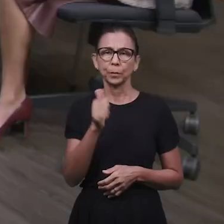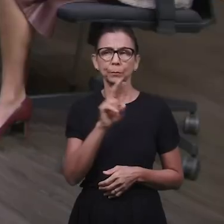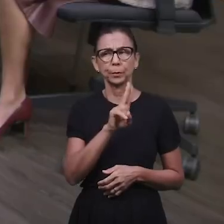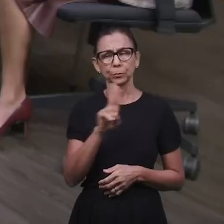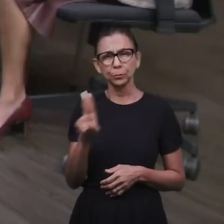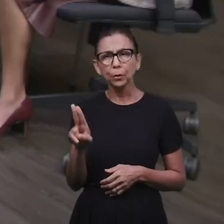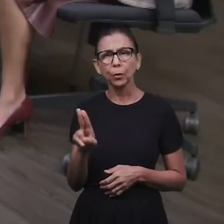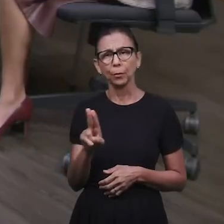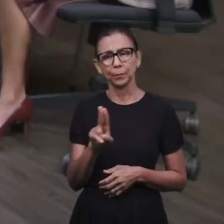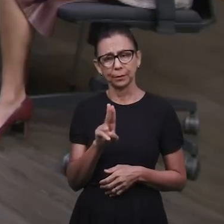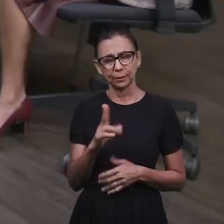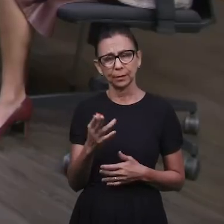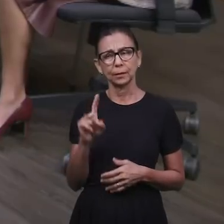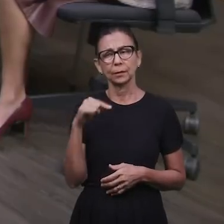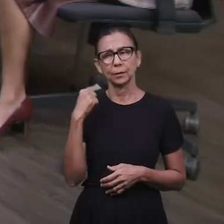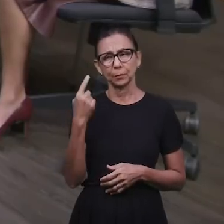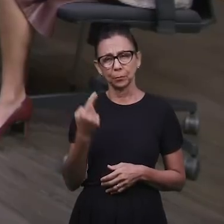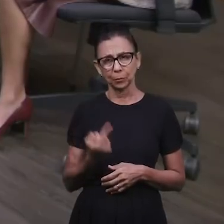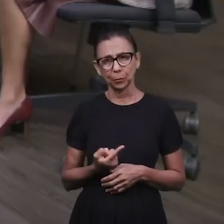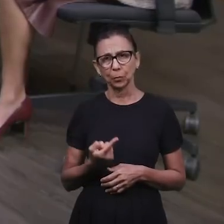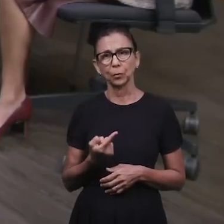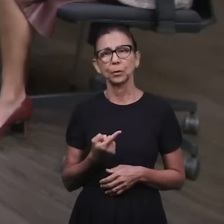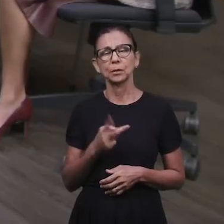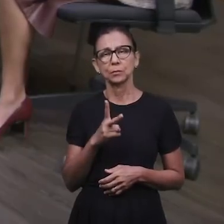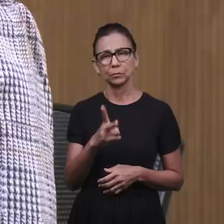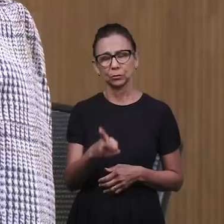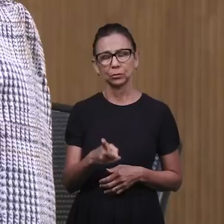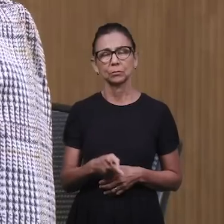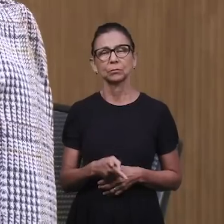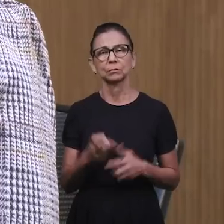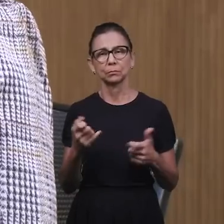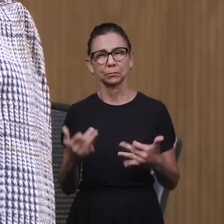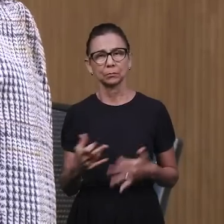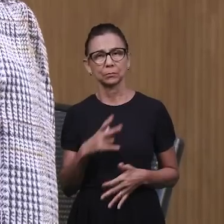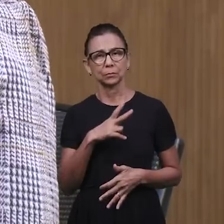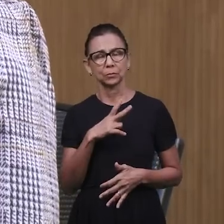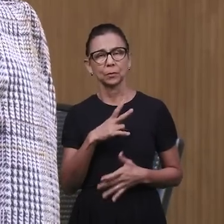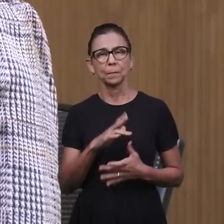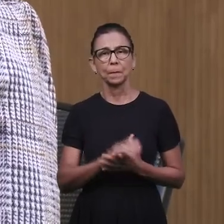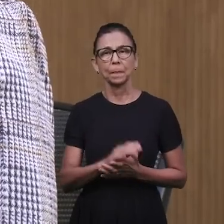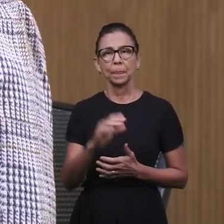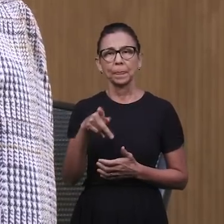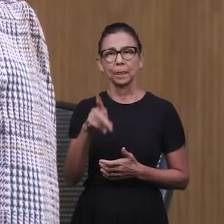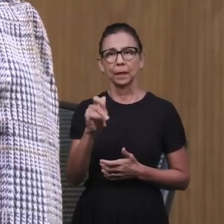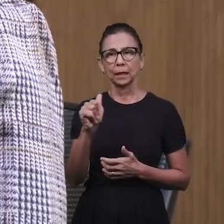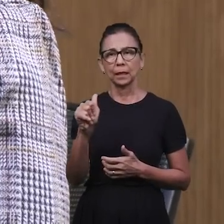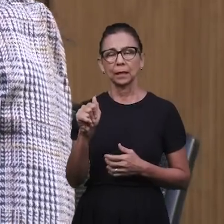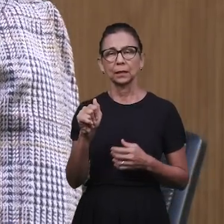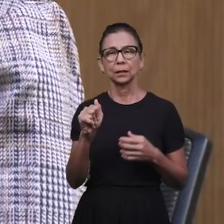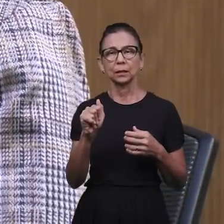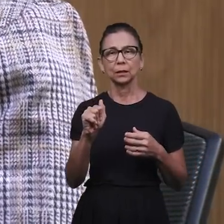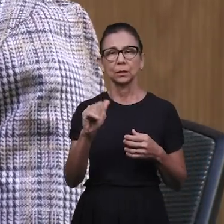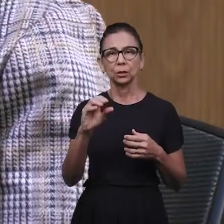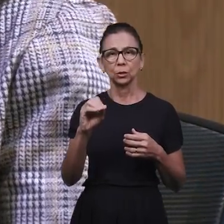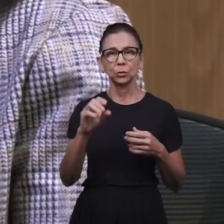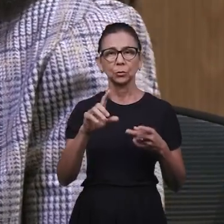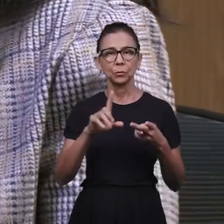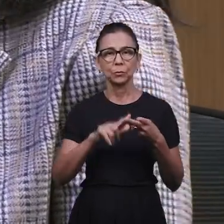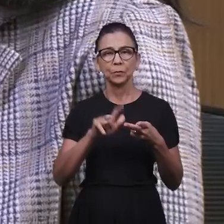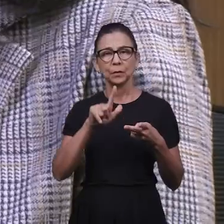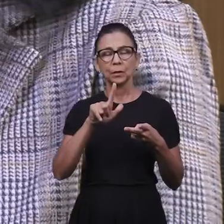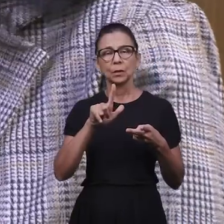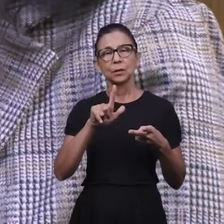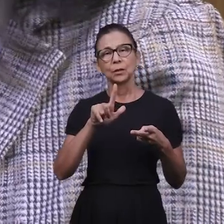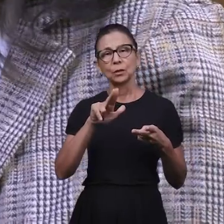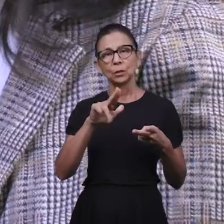que depois eles vão se apresentar como isso. sempre, vamos poder falar um pouquinho mais sobre eles. Mas nós temos aqui o Caio, o Lucas, temos